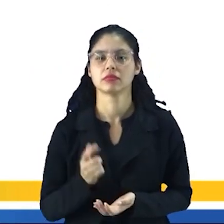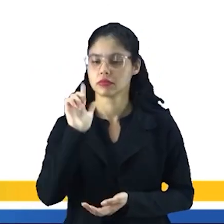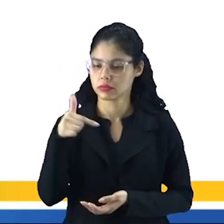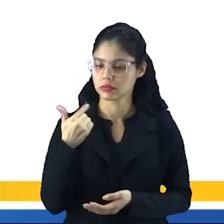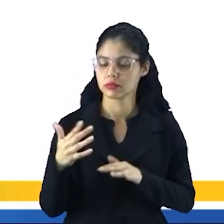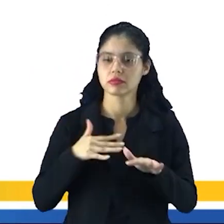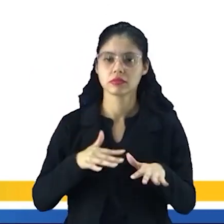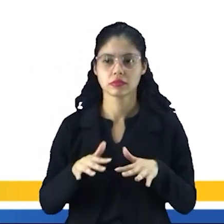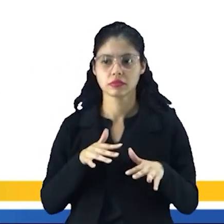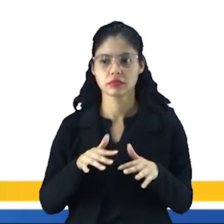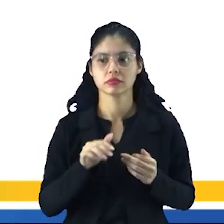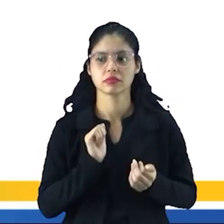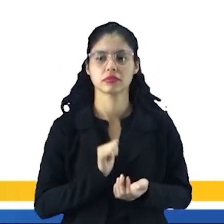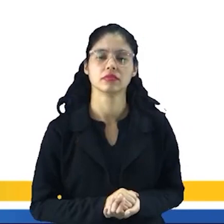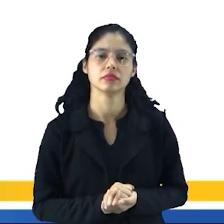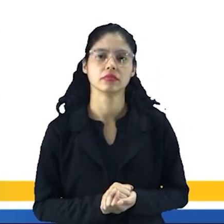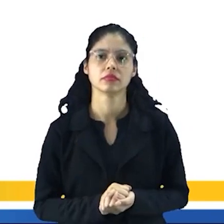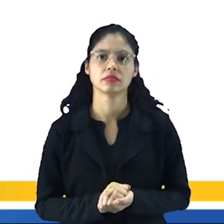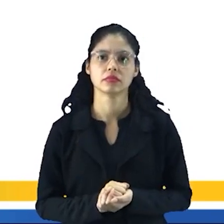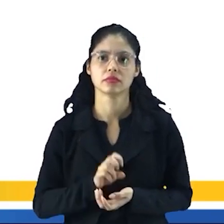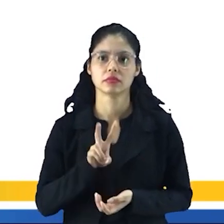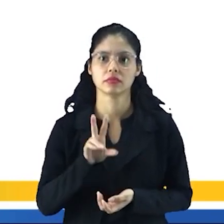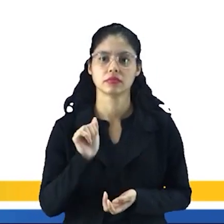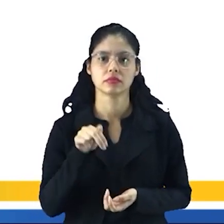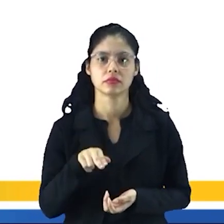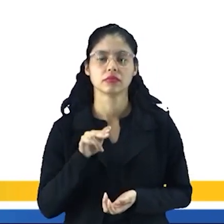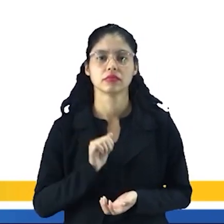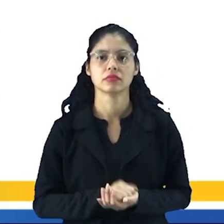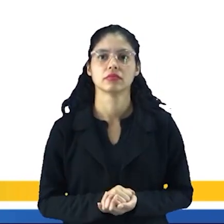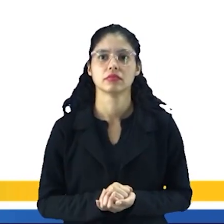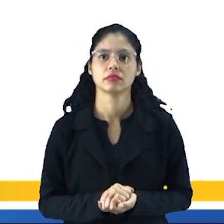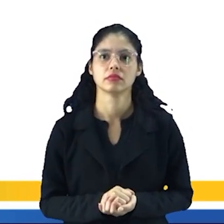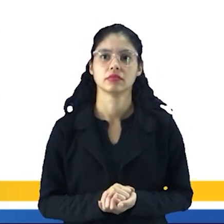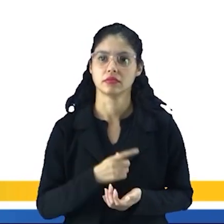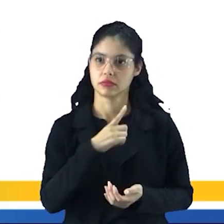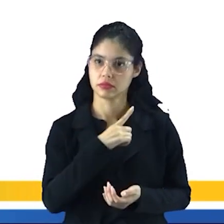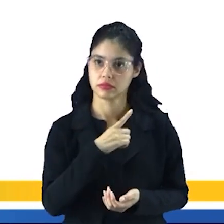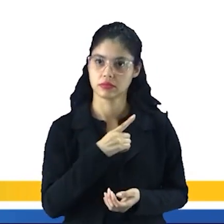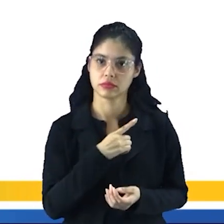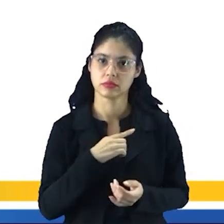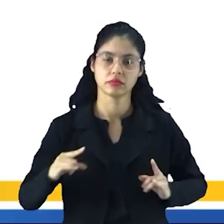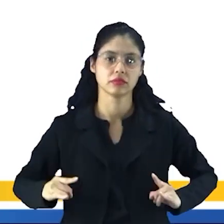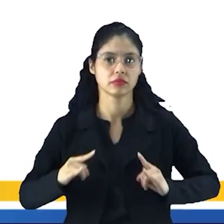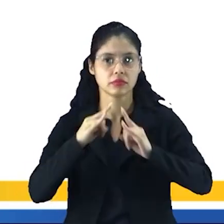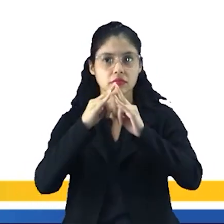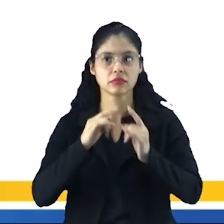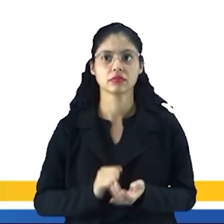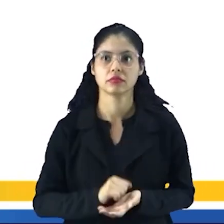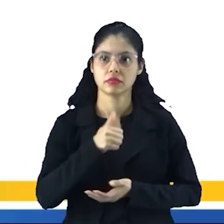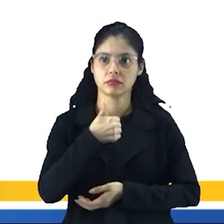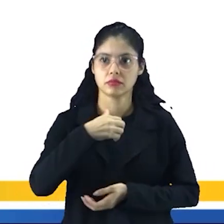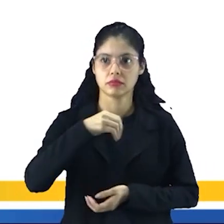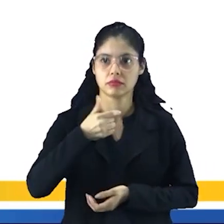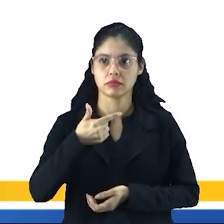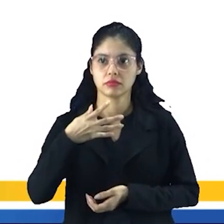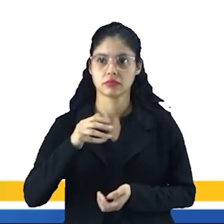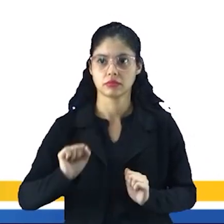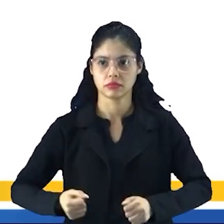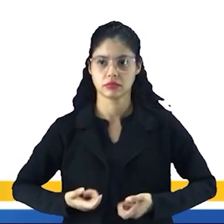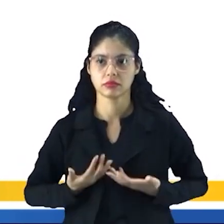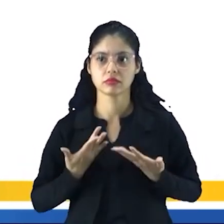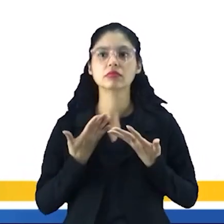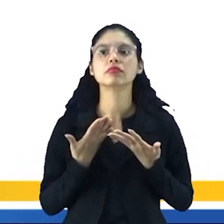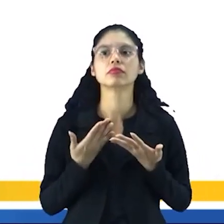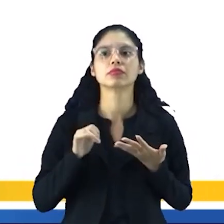é outro movimento das vanguardas europeias, e ele lançou em Paris, em 1924, o